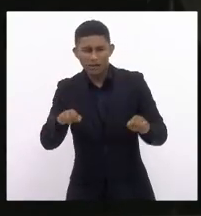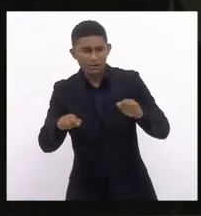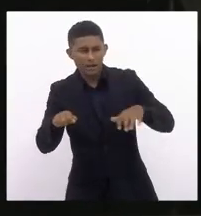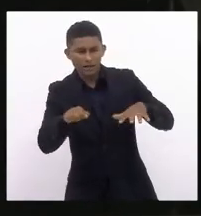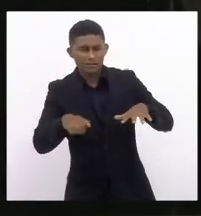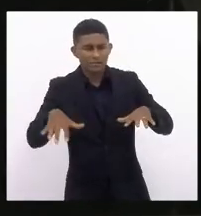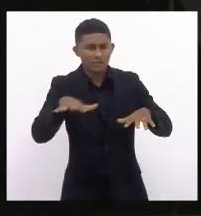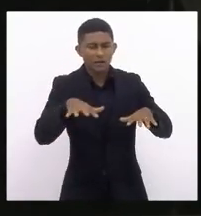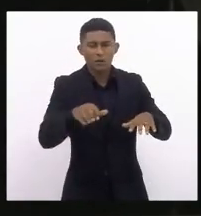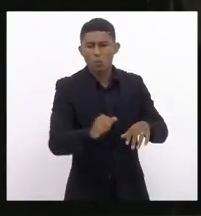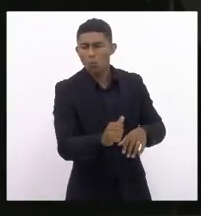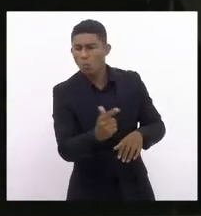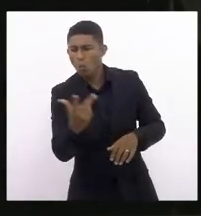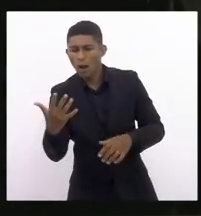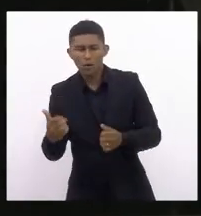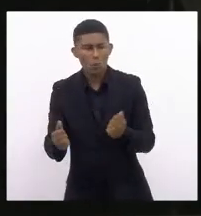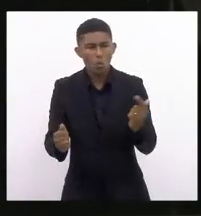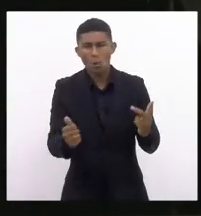fundamental.